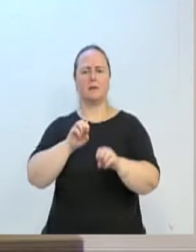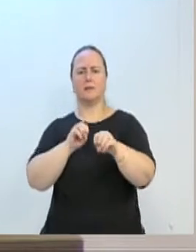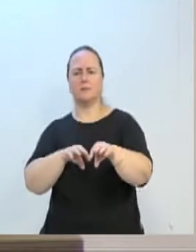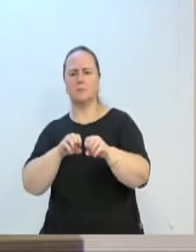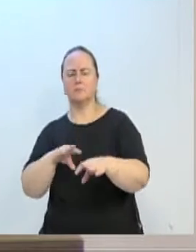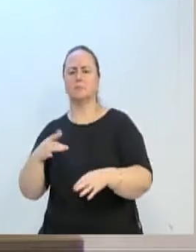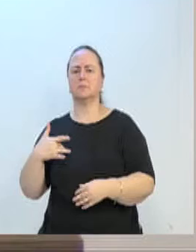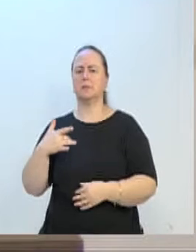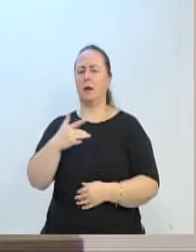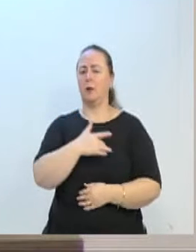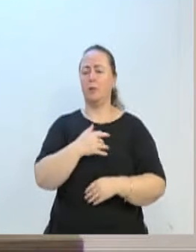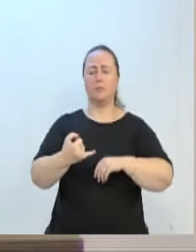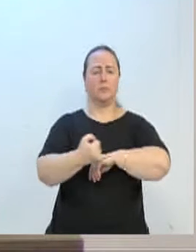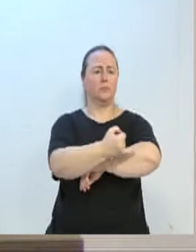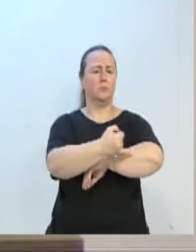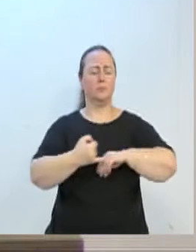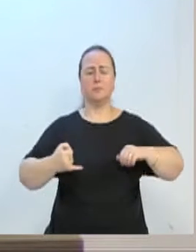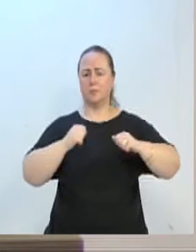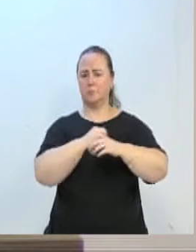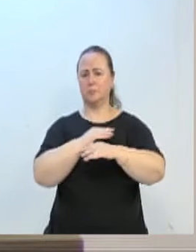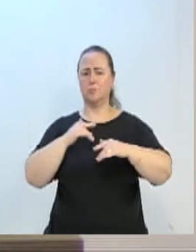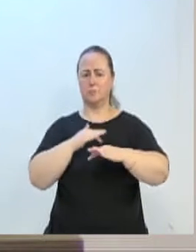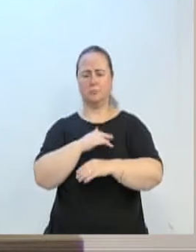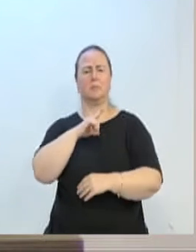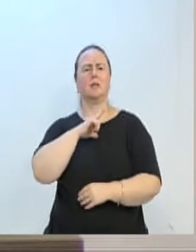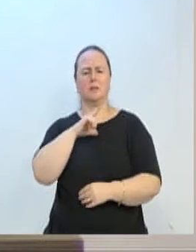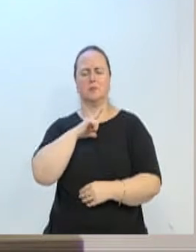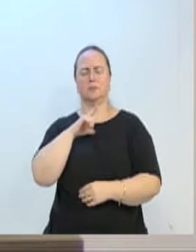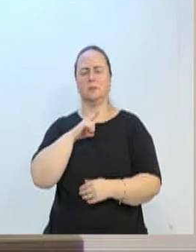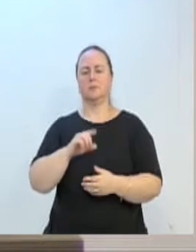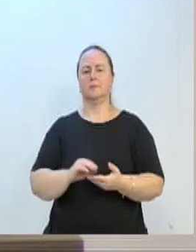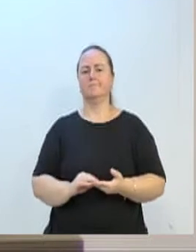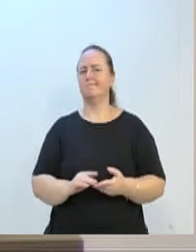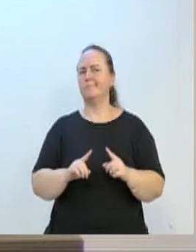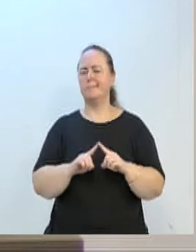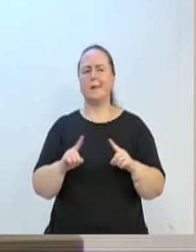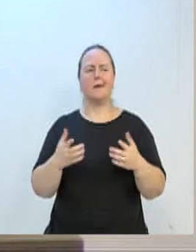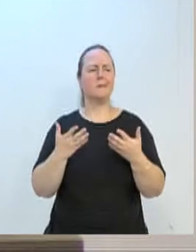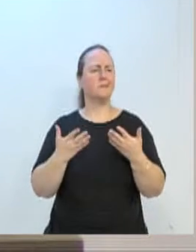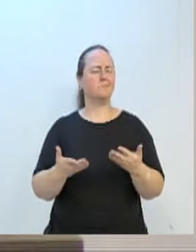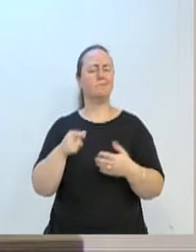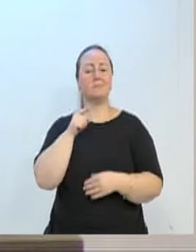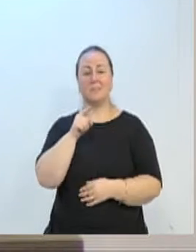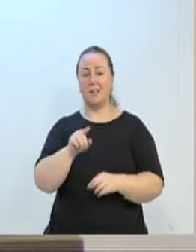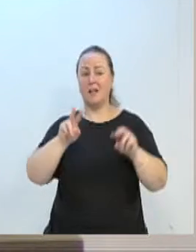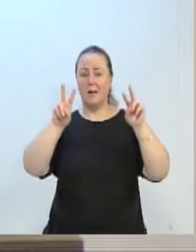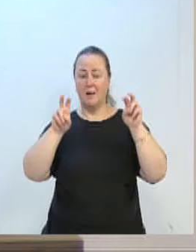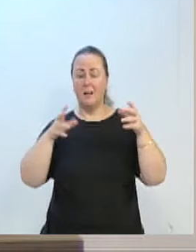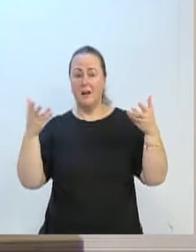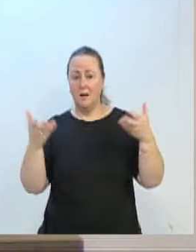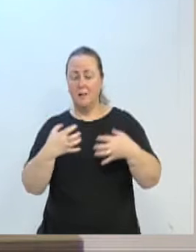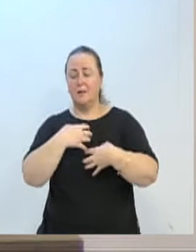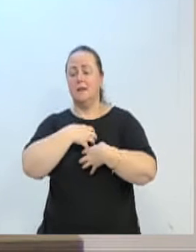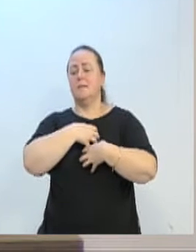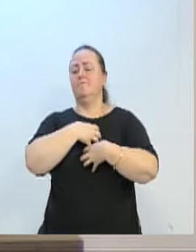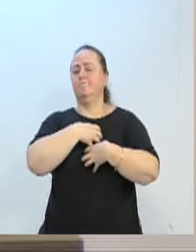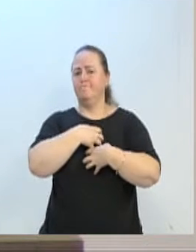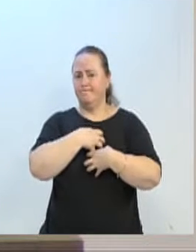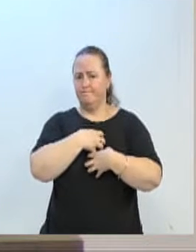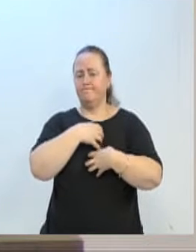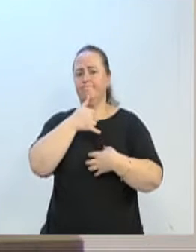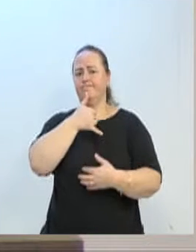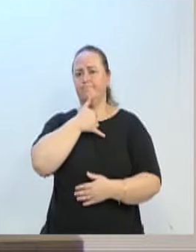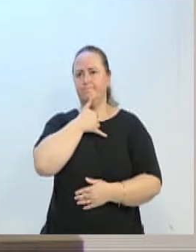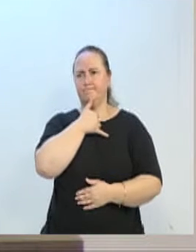mobilidade urbana, enfim, os assuntos que permeiam o nosso trabalho no dia a dia. Mas esse é um tema realmente que nos